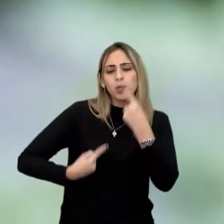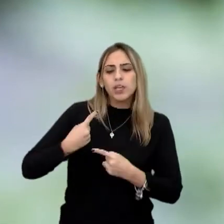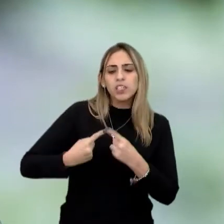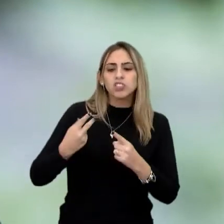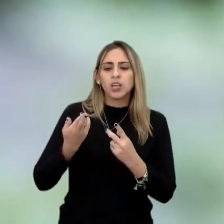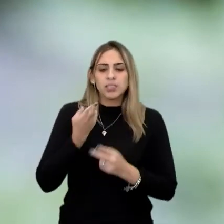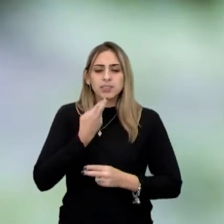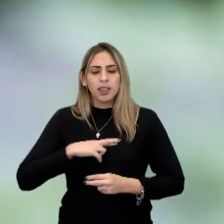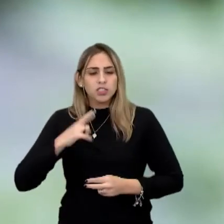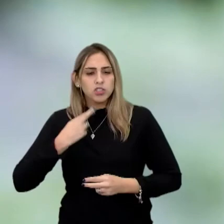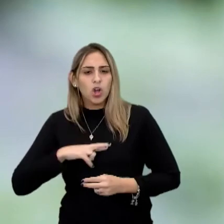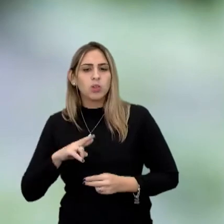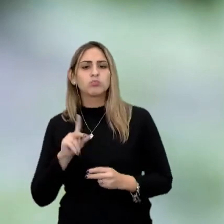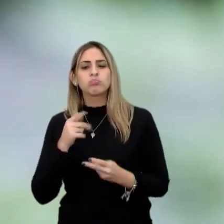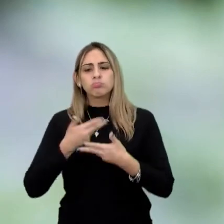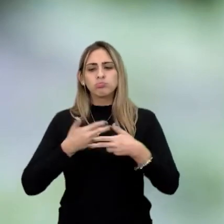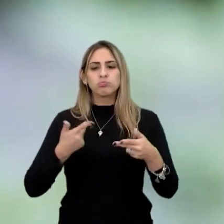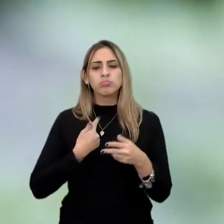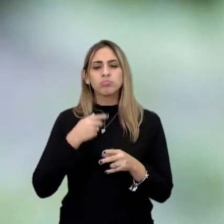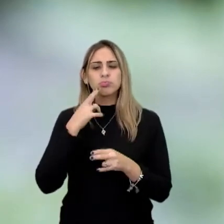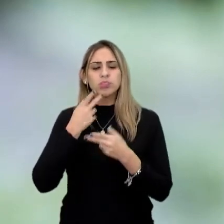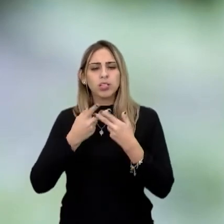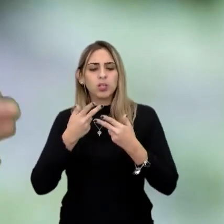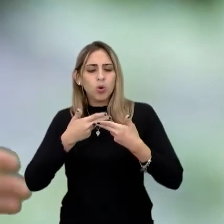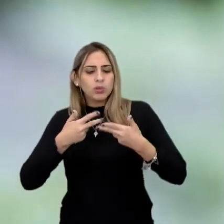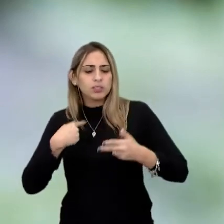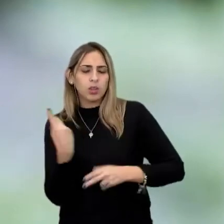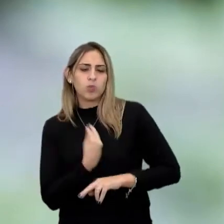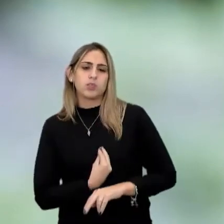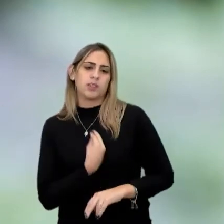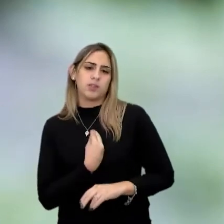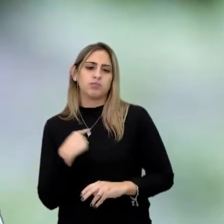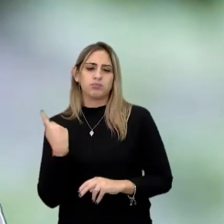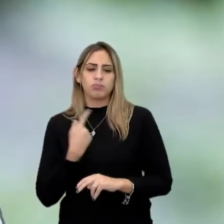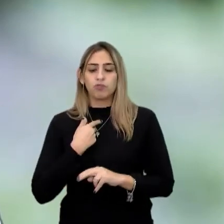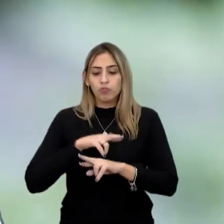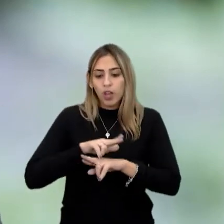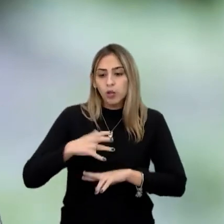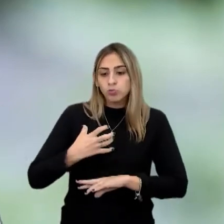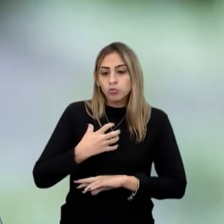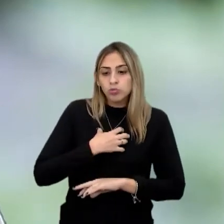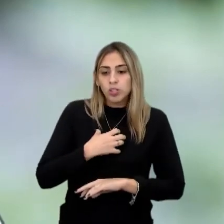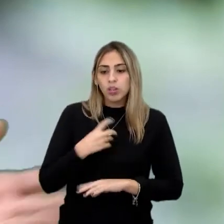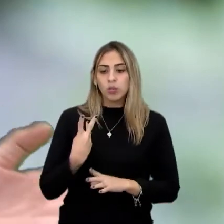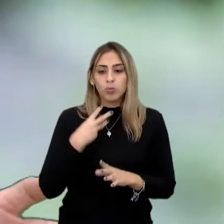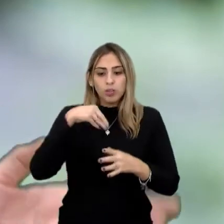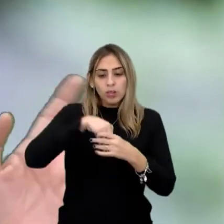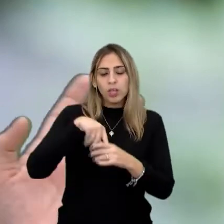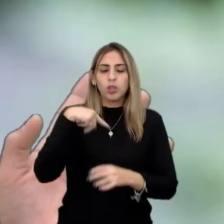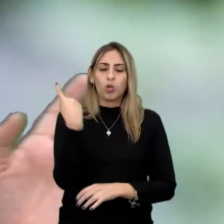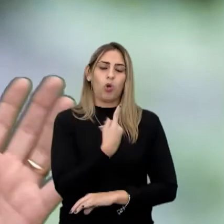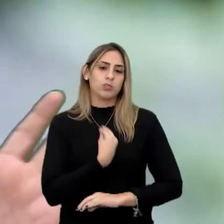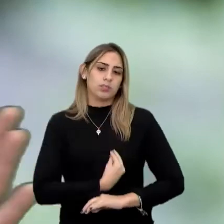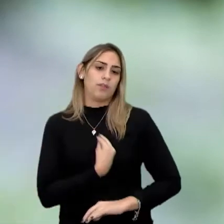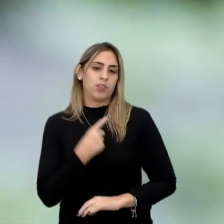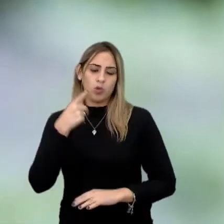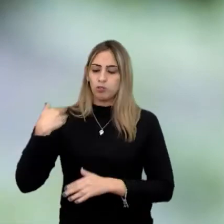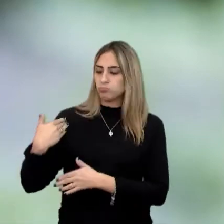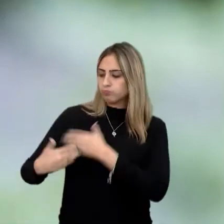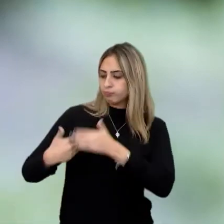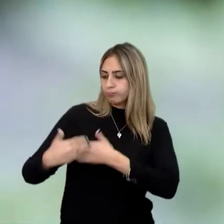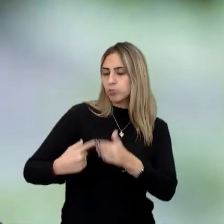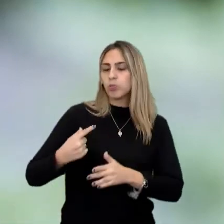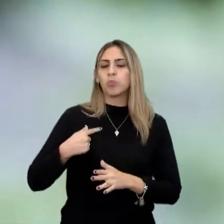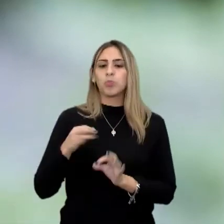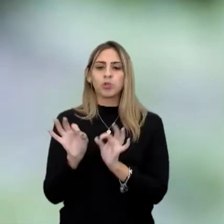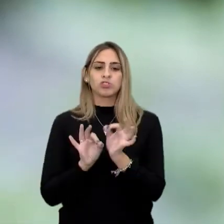né? Que são várias dimensões da nossa vida. Nós temos várias dimensões ali dentro do nosso, da nossa vida, do nosso processo aí com o projeto de